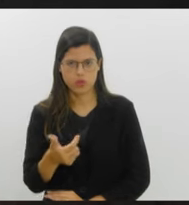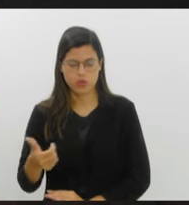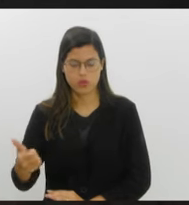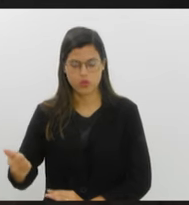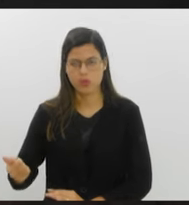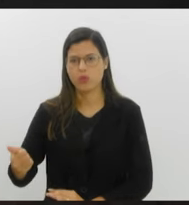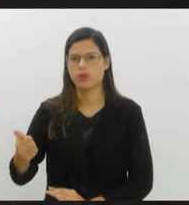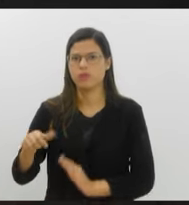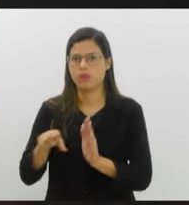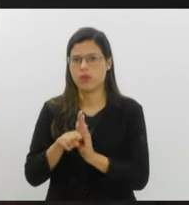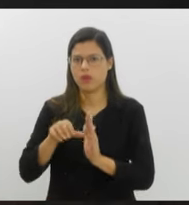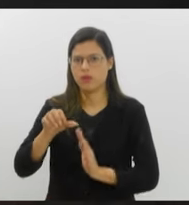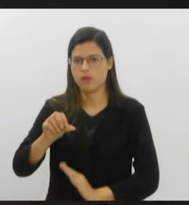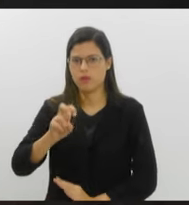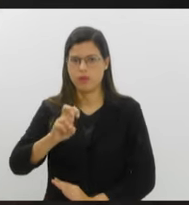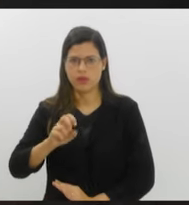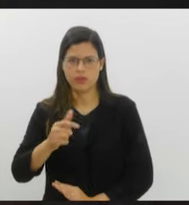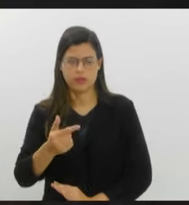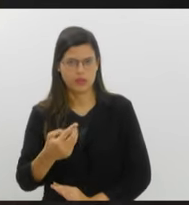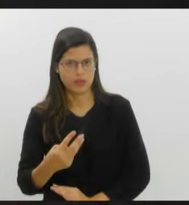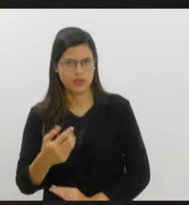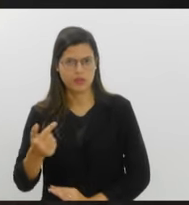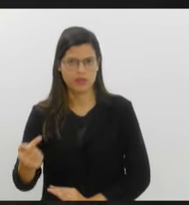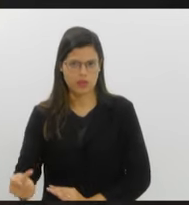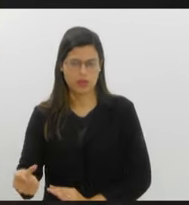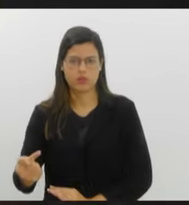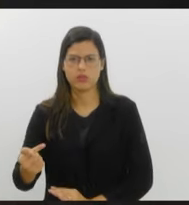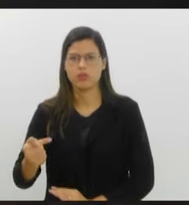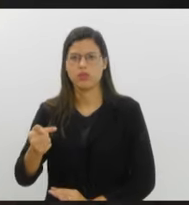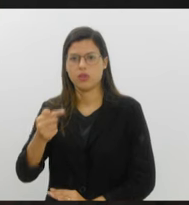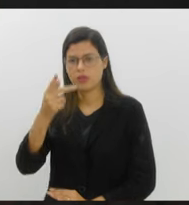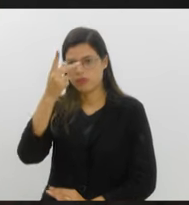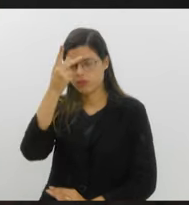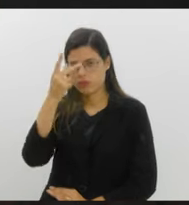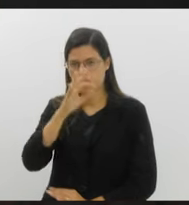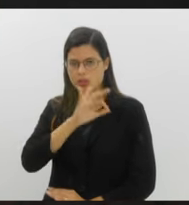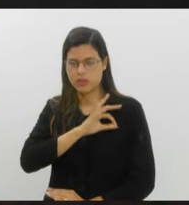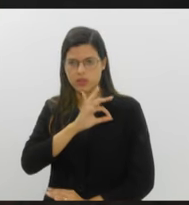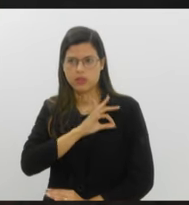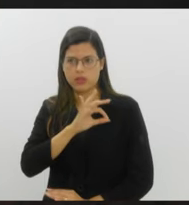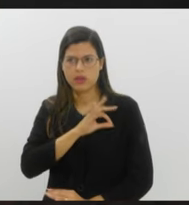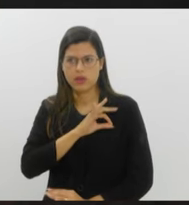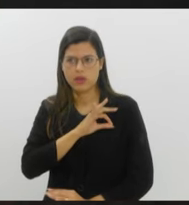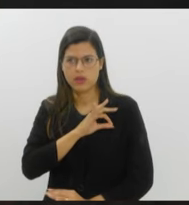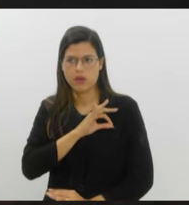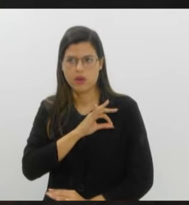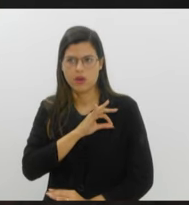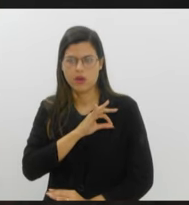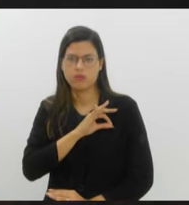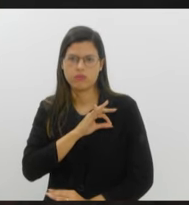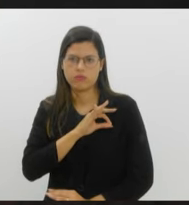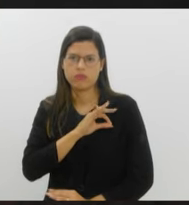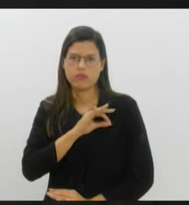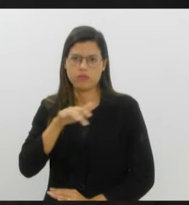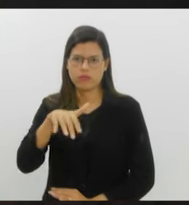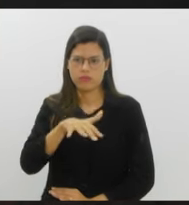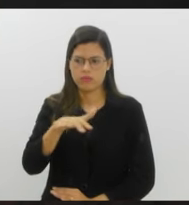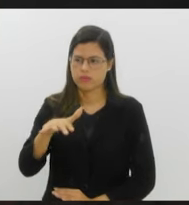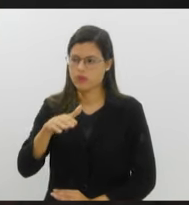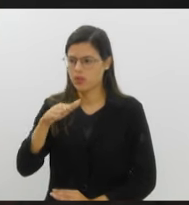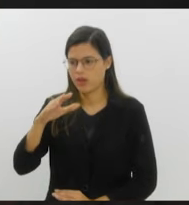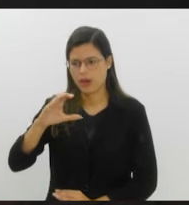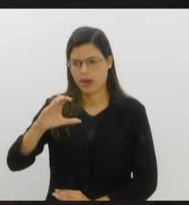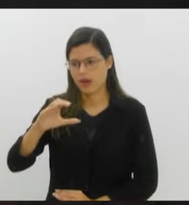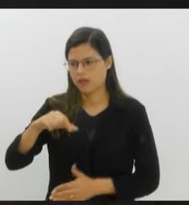Lei 9.537 de 21, para os oficiais intermediários do posto de capitão. Parecer da Comissão